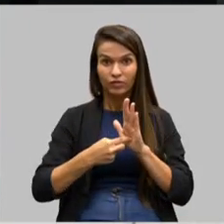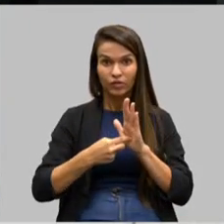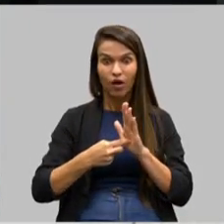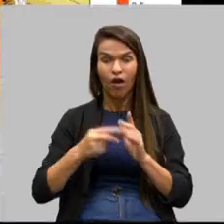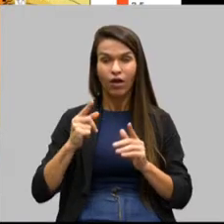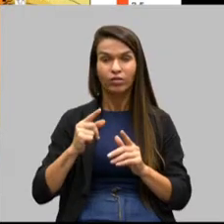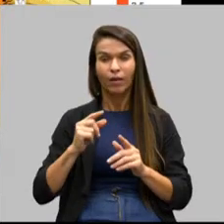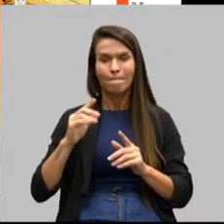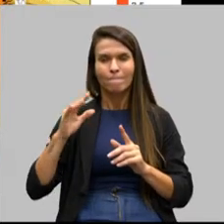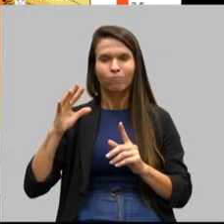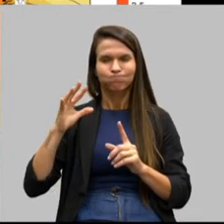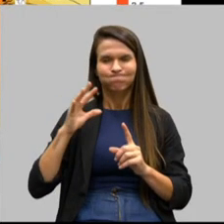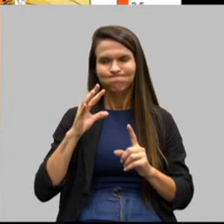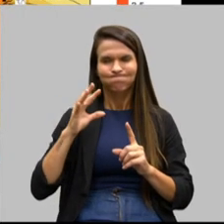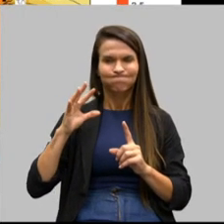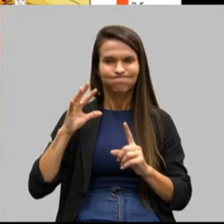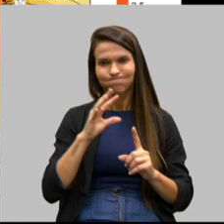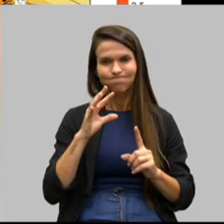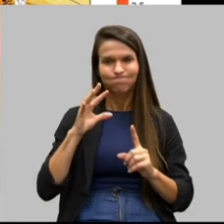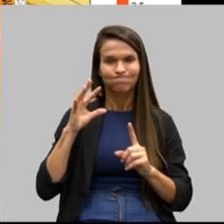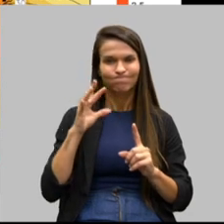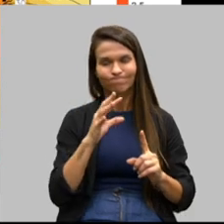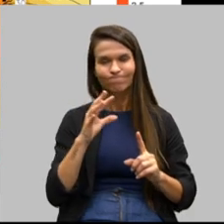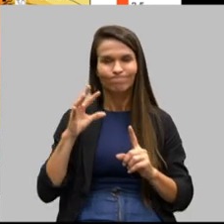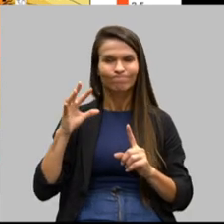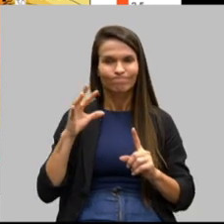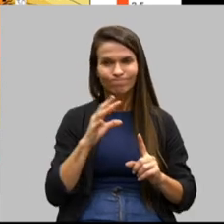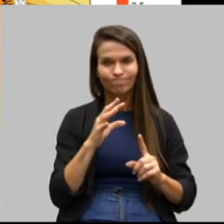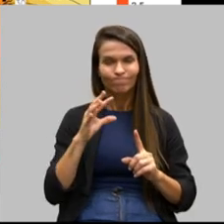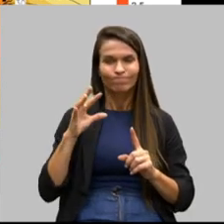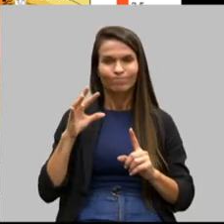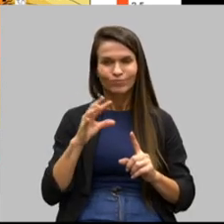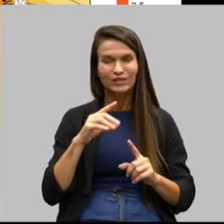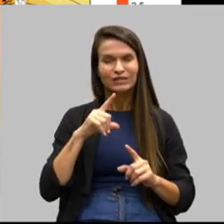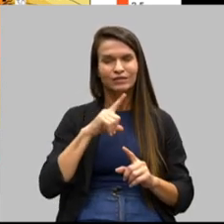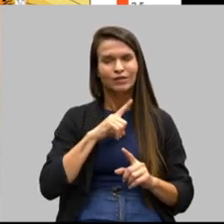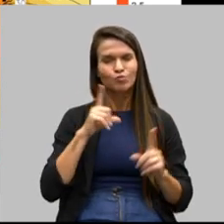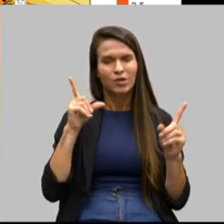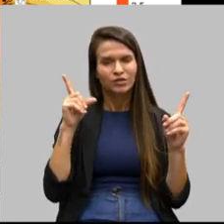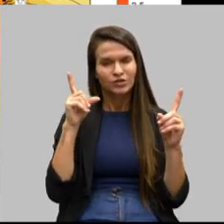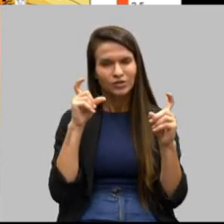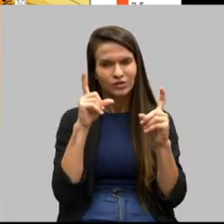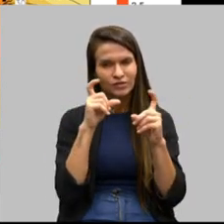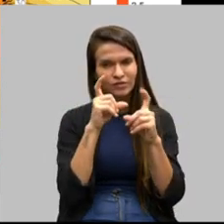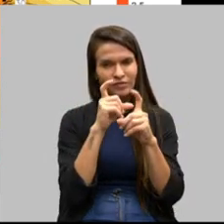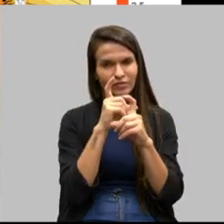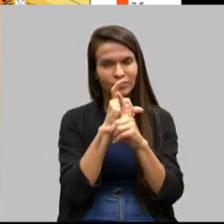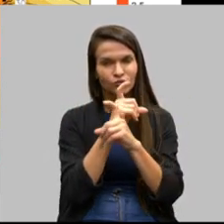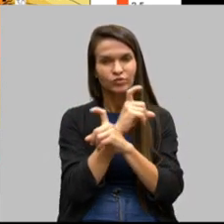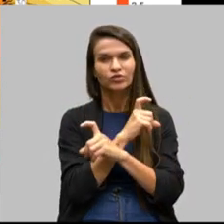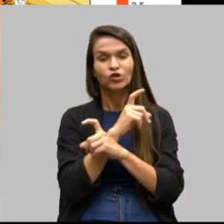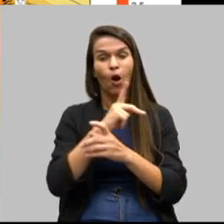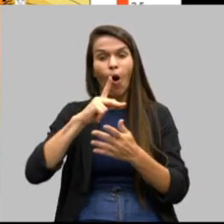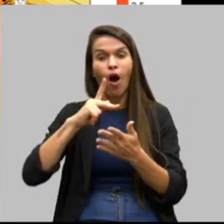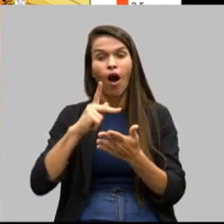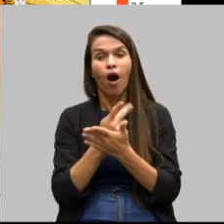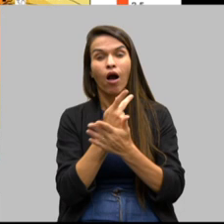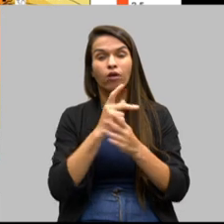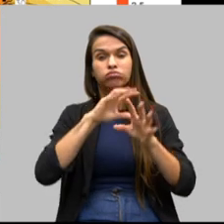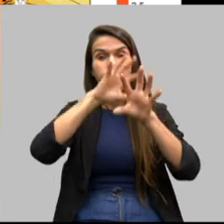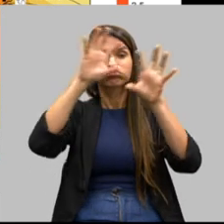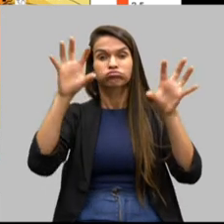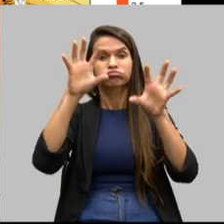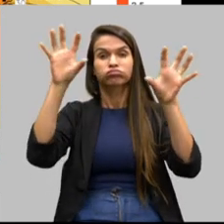pressão, você tem uma dificuldade de ocorrência de nuvens na